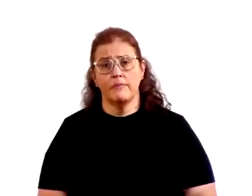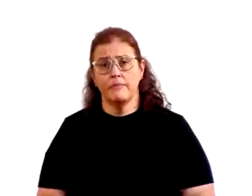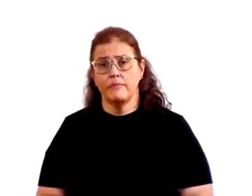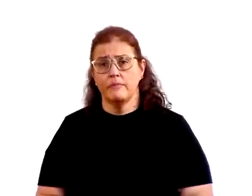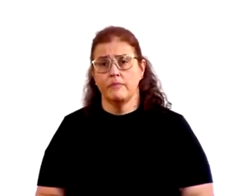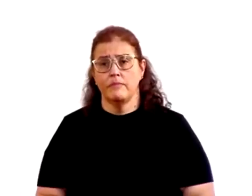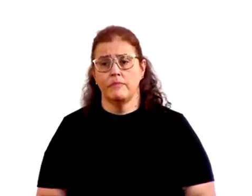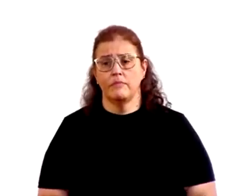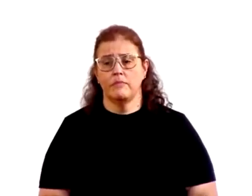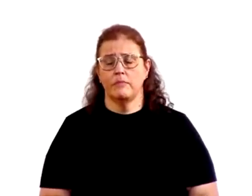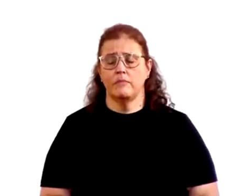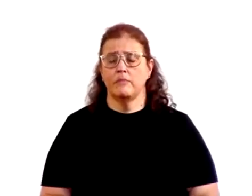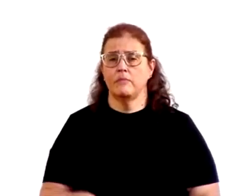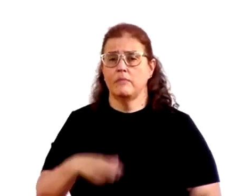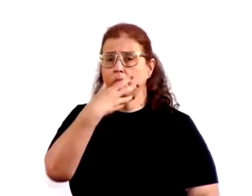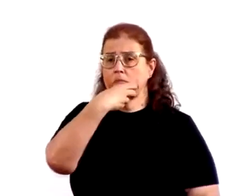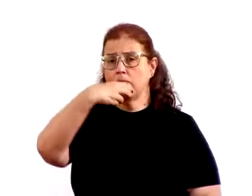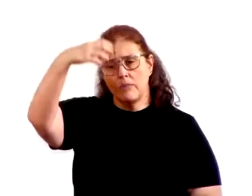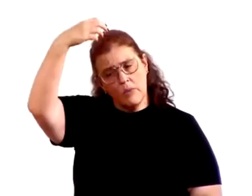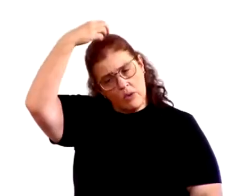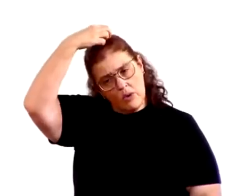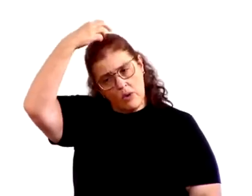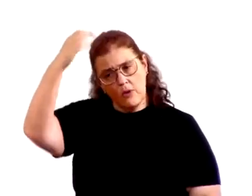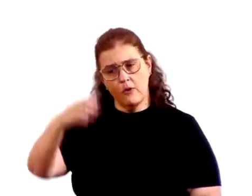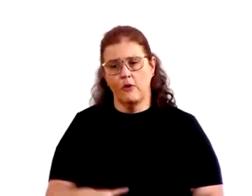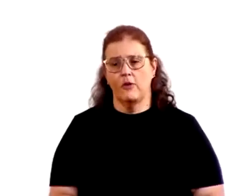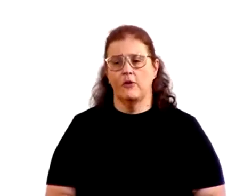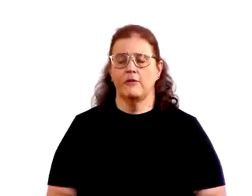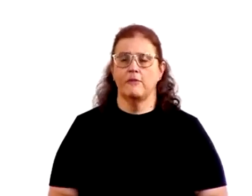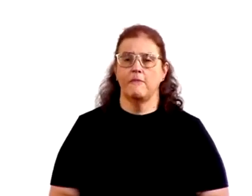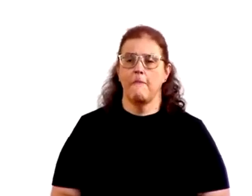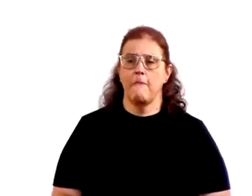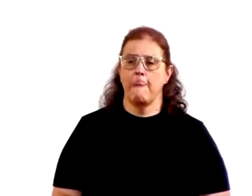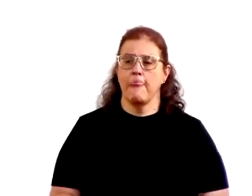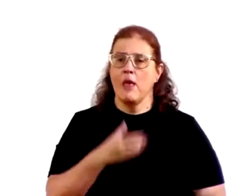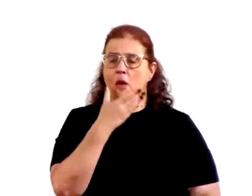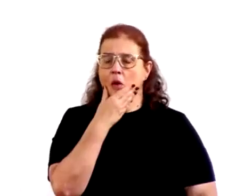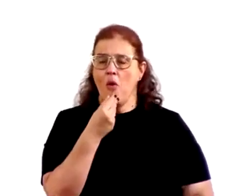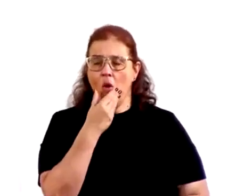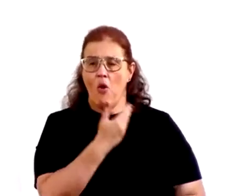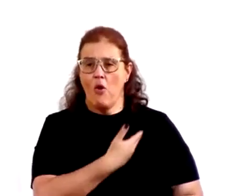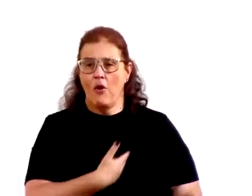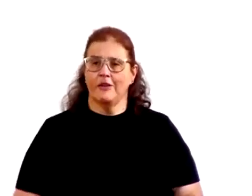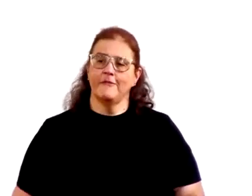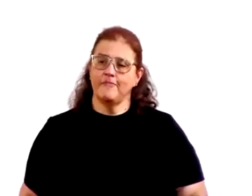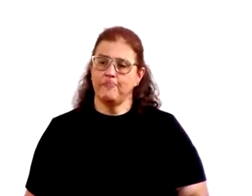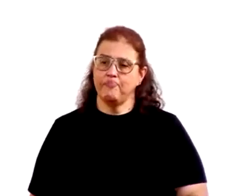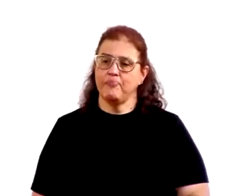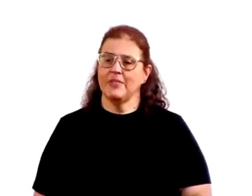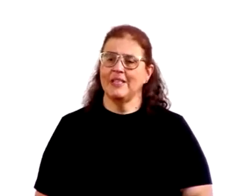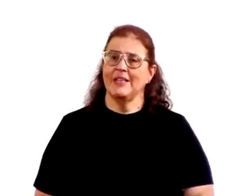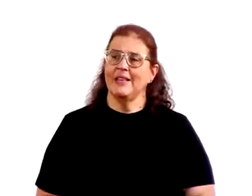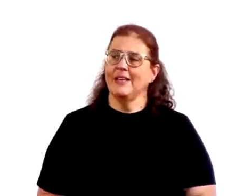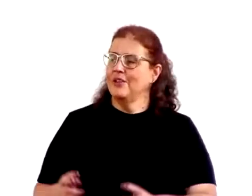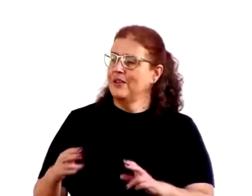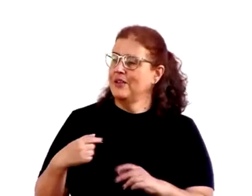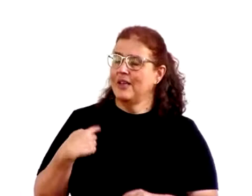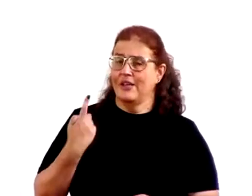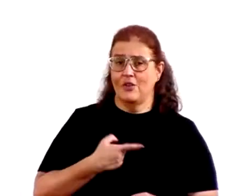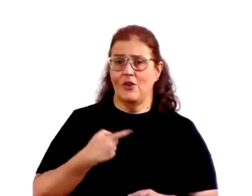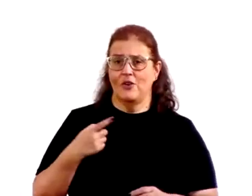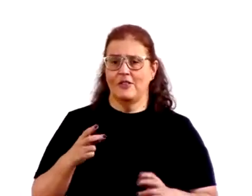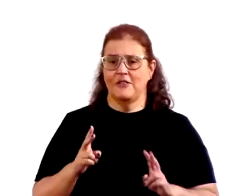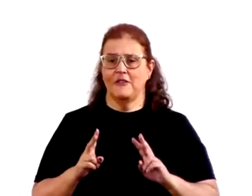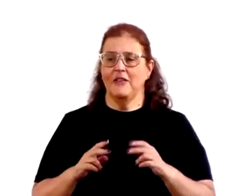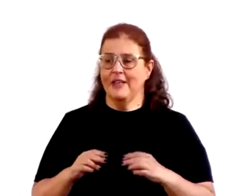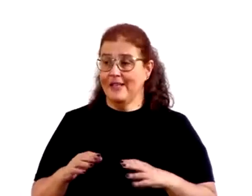das batalhas, e quando então os batedores iam dizendo, nós vencemos, a cidade já ficava